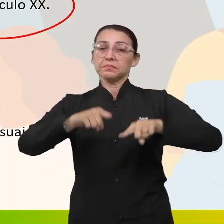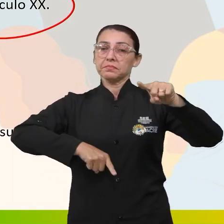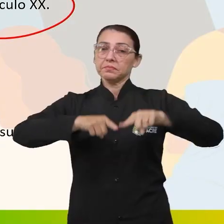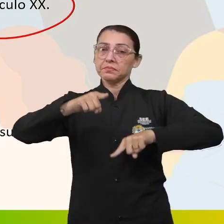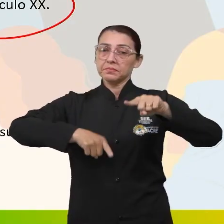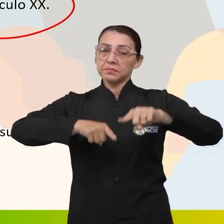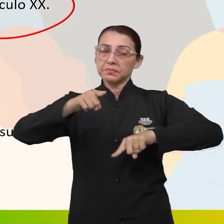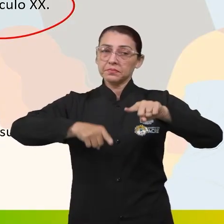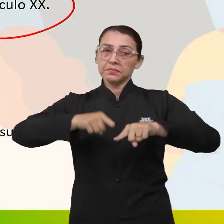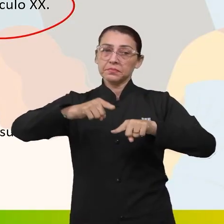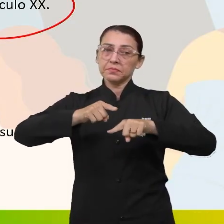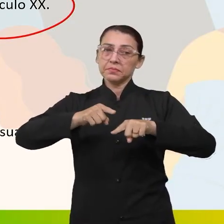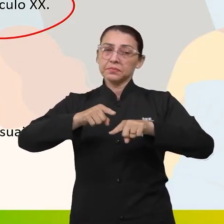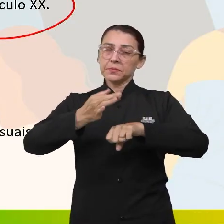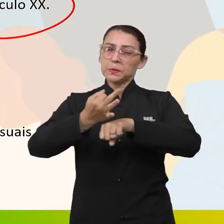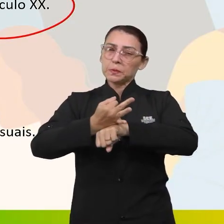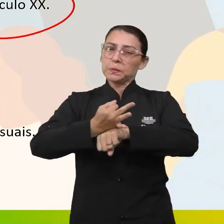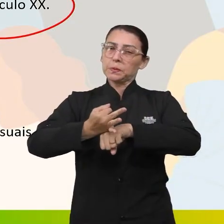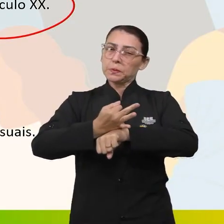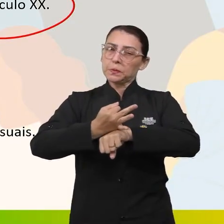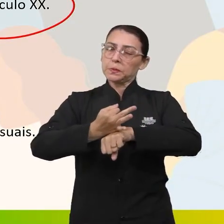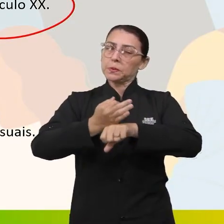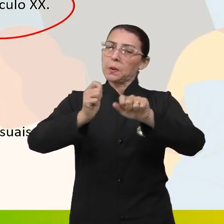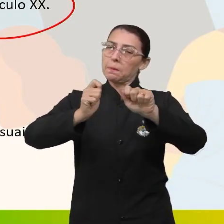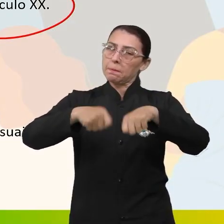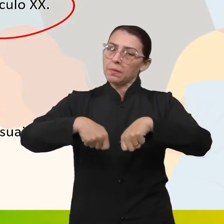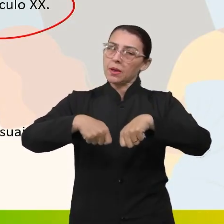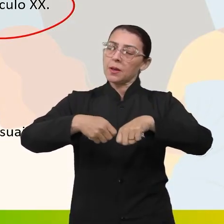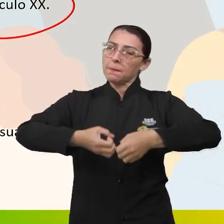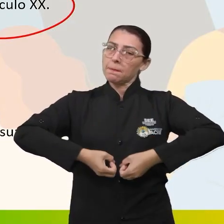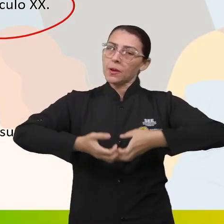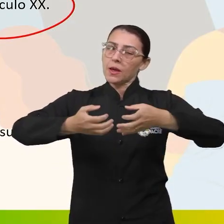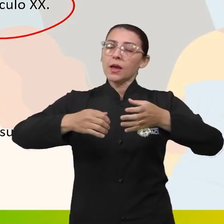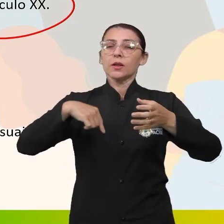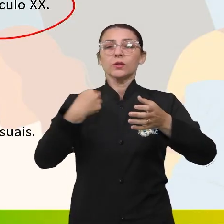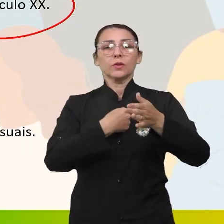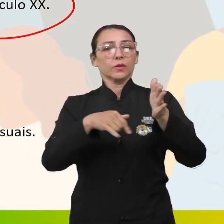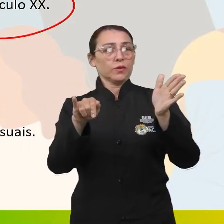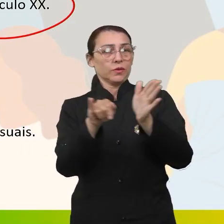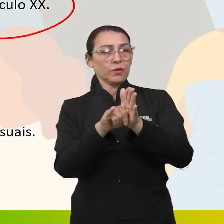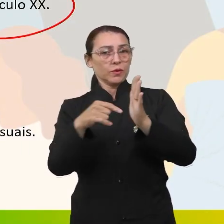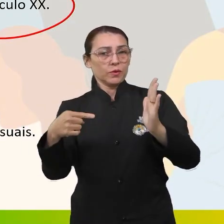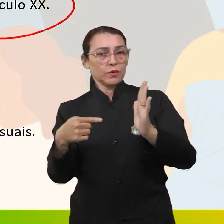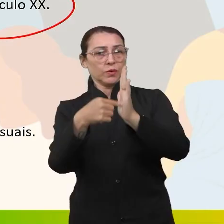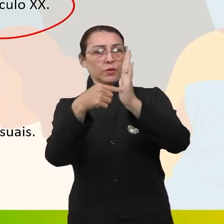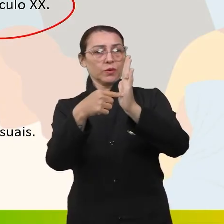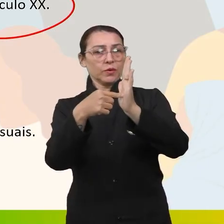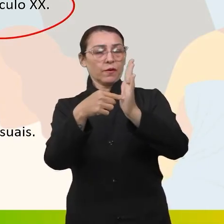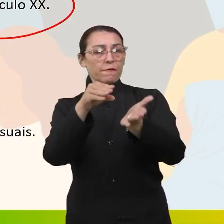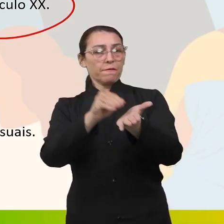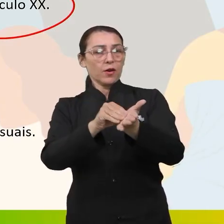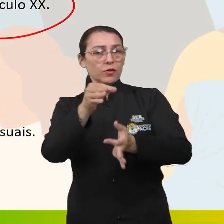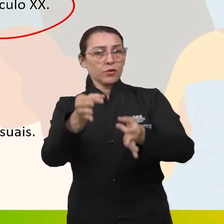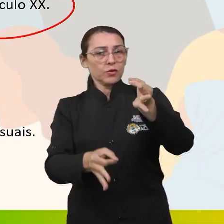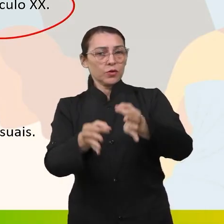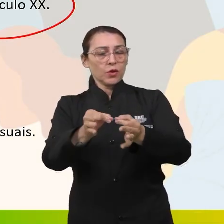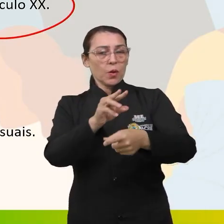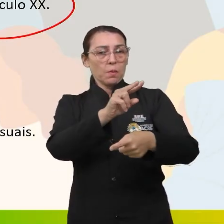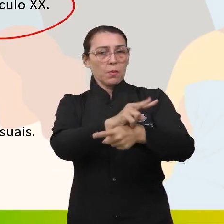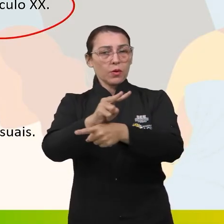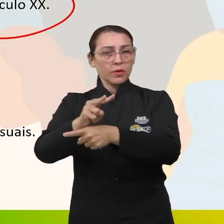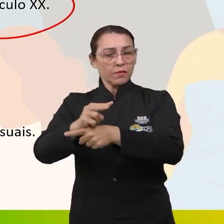instrumento de resistência. Permite expressar nossas identidades, denunciar injustiça e